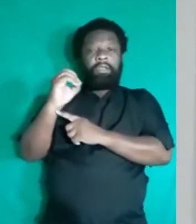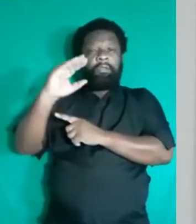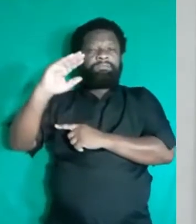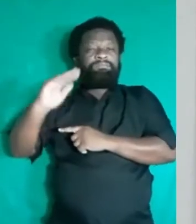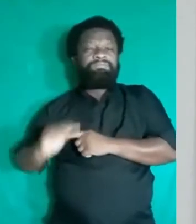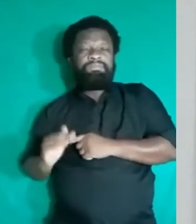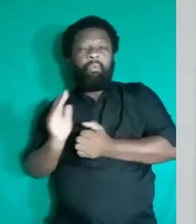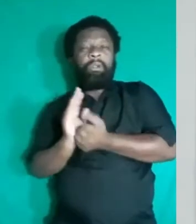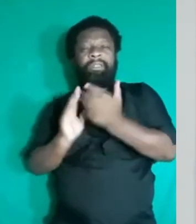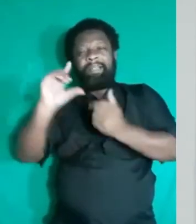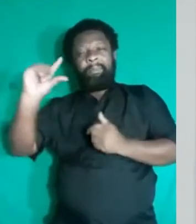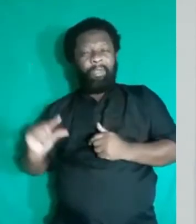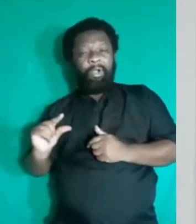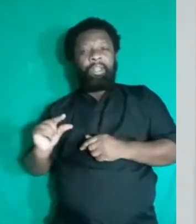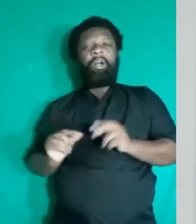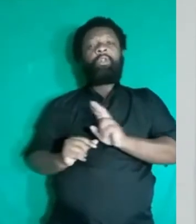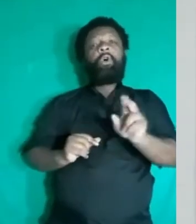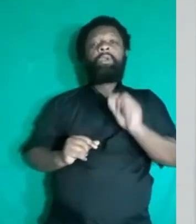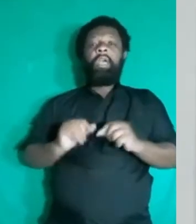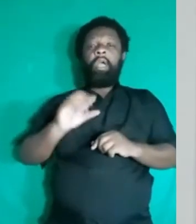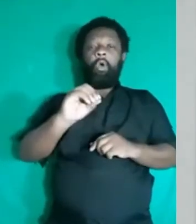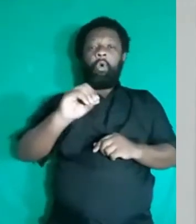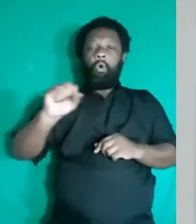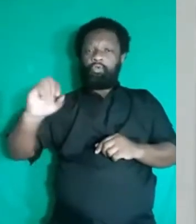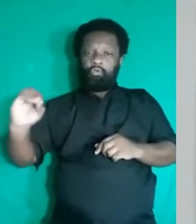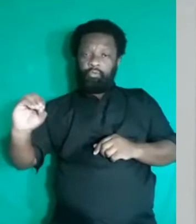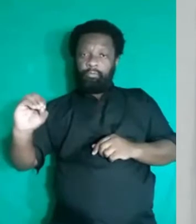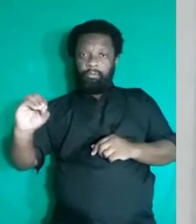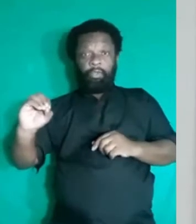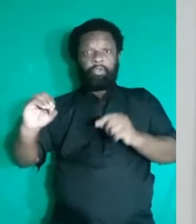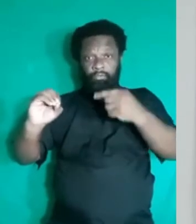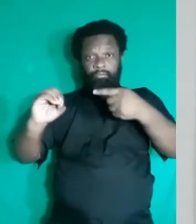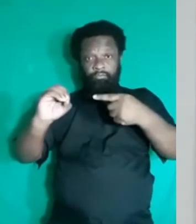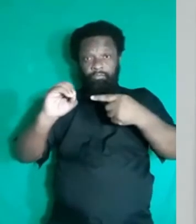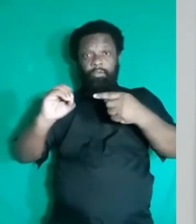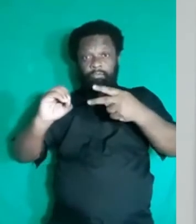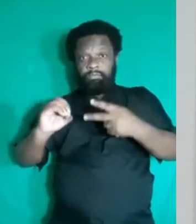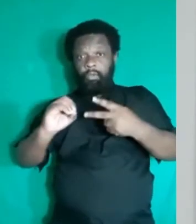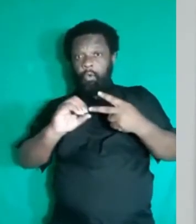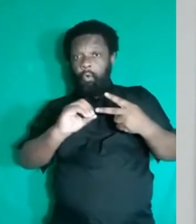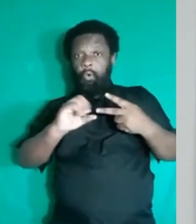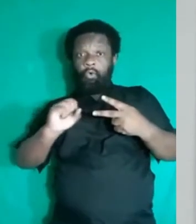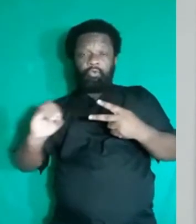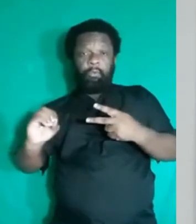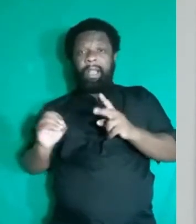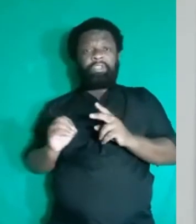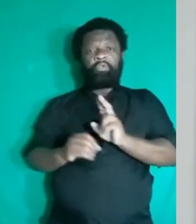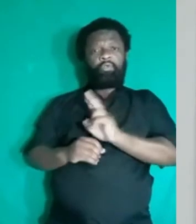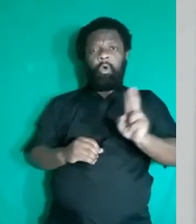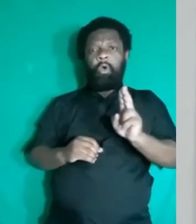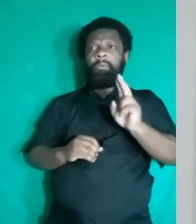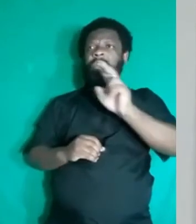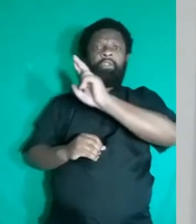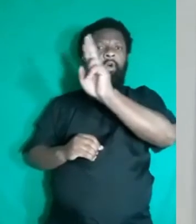maior. Esses dois têm o menor número de oxigênios, então esses aqui são oso. Os dois terminarão